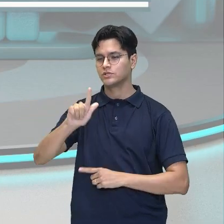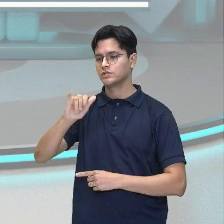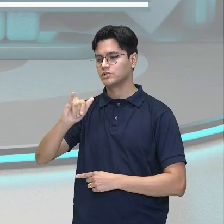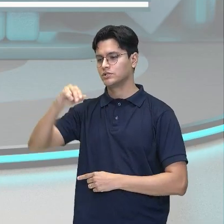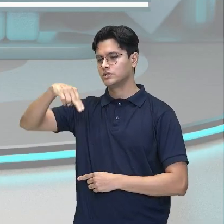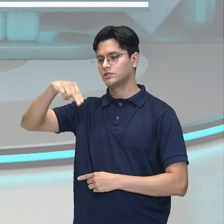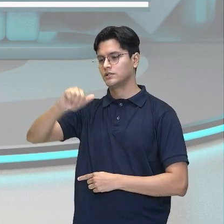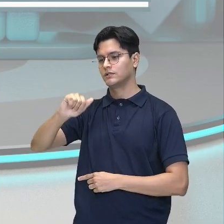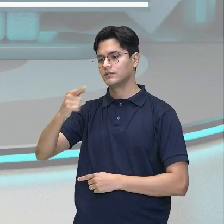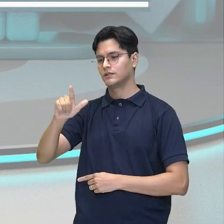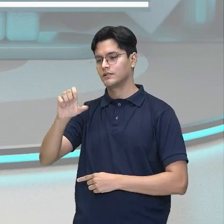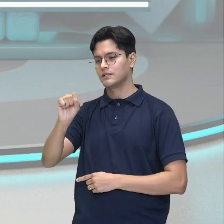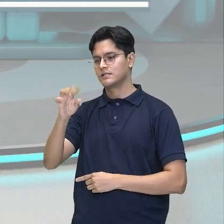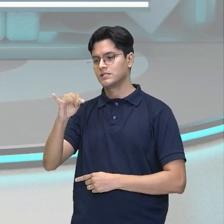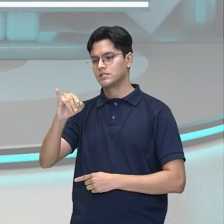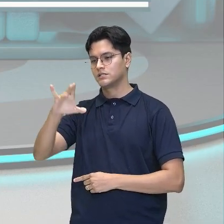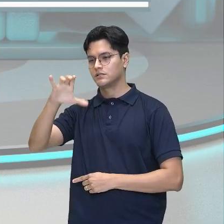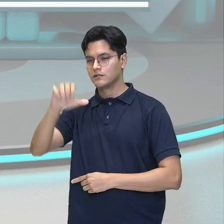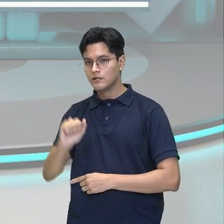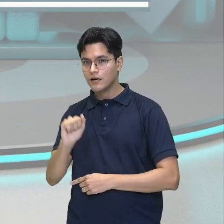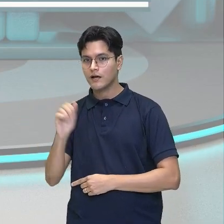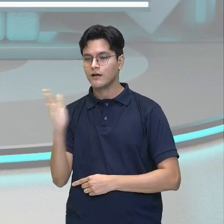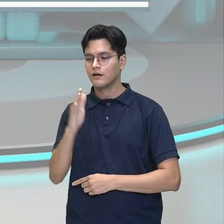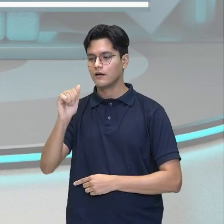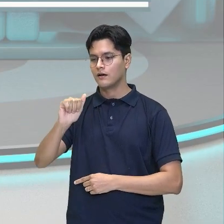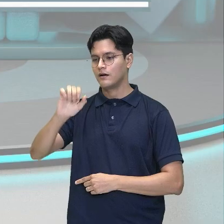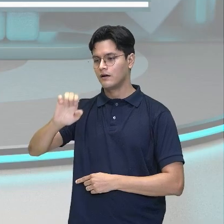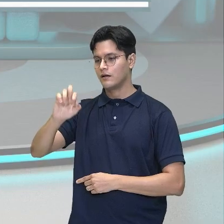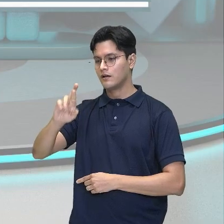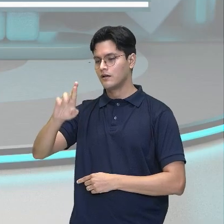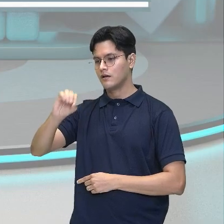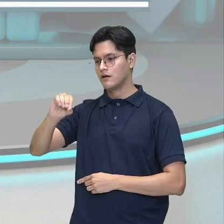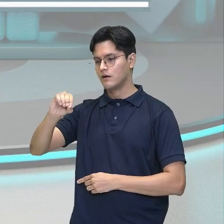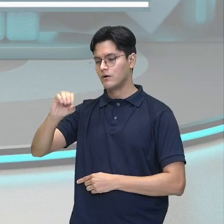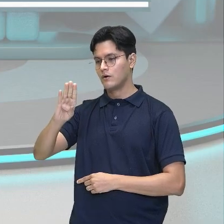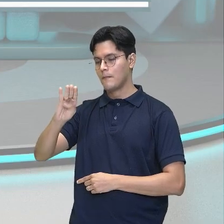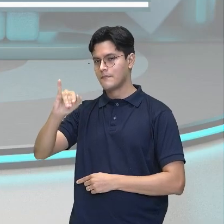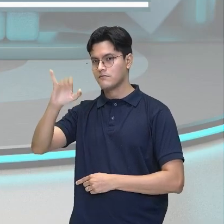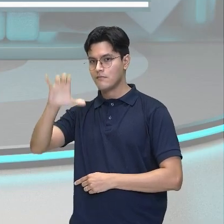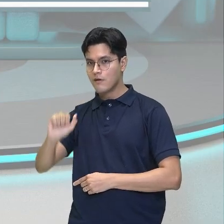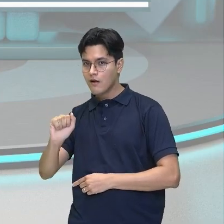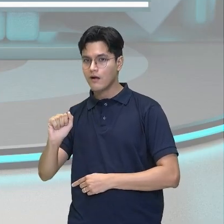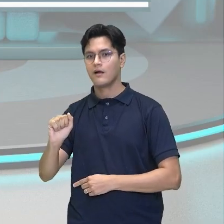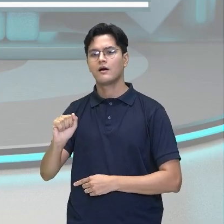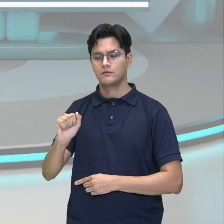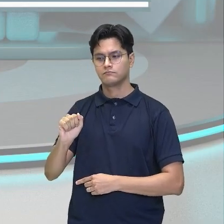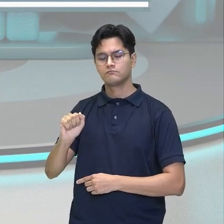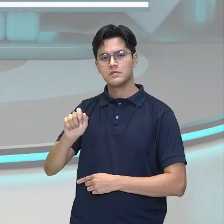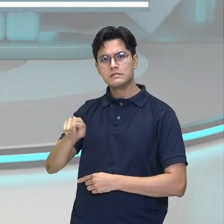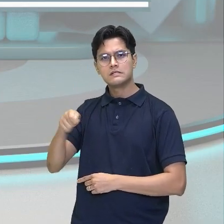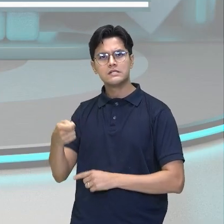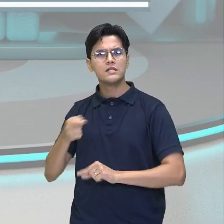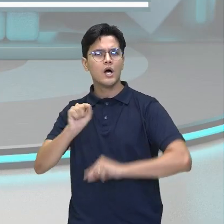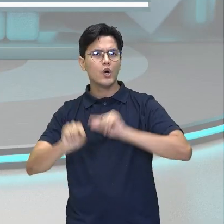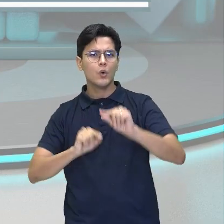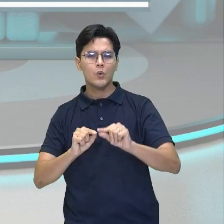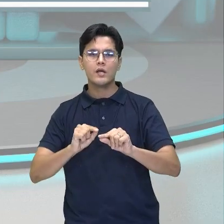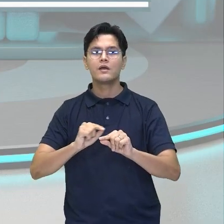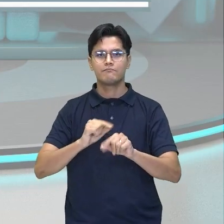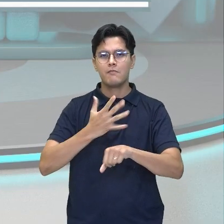ginástica aeróbica. Mas antes da gente entrar nos detalhes dessa modalidade da ginástica, vamos entender